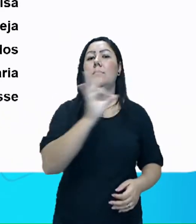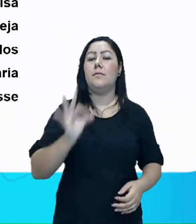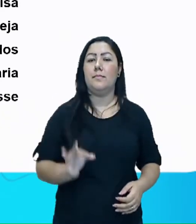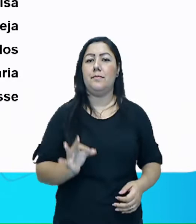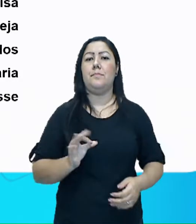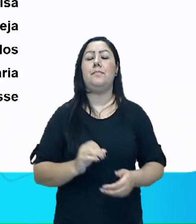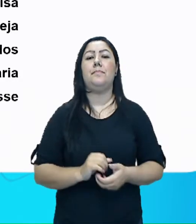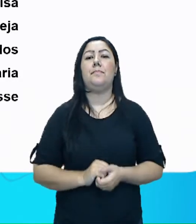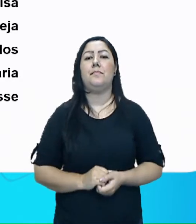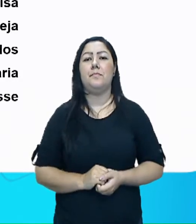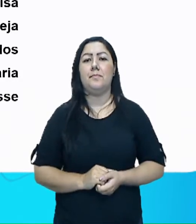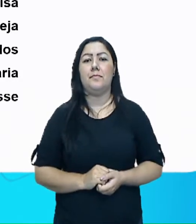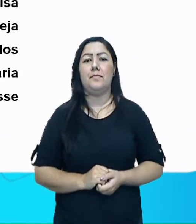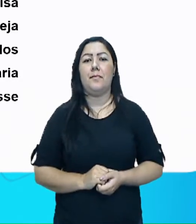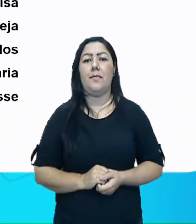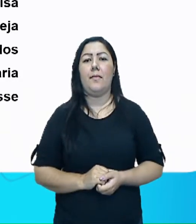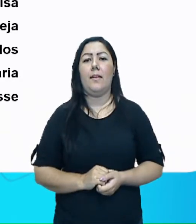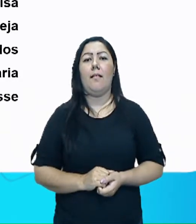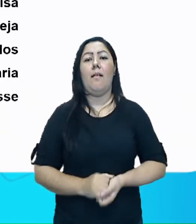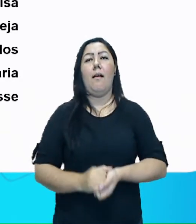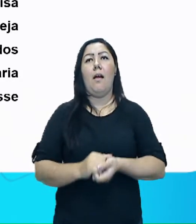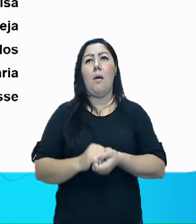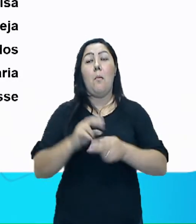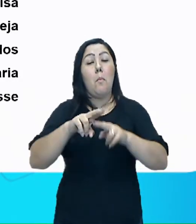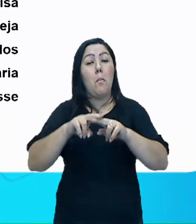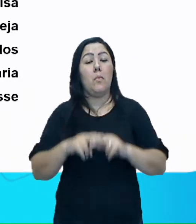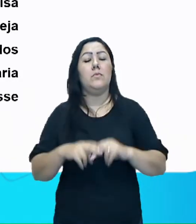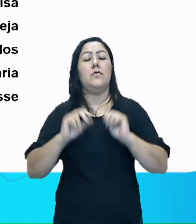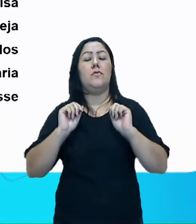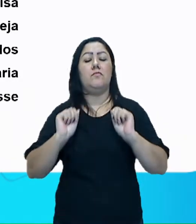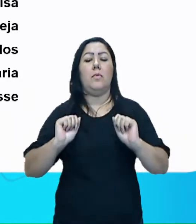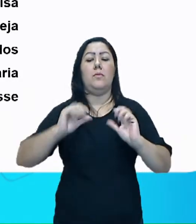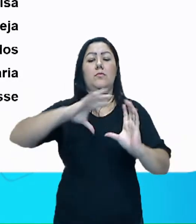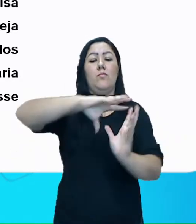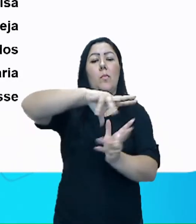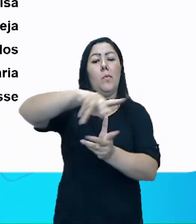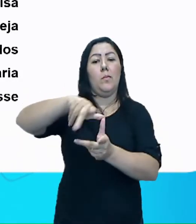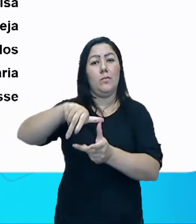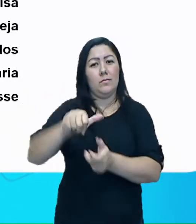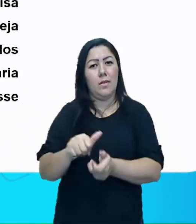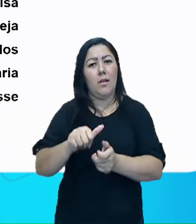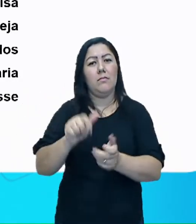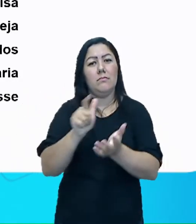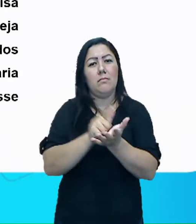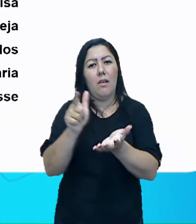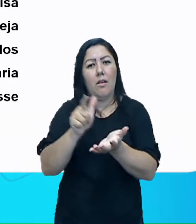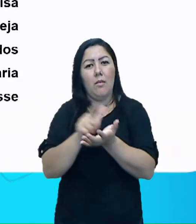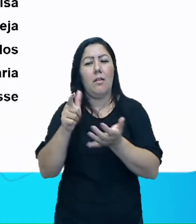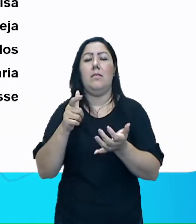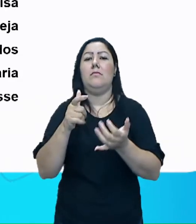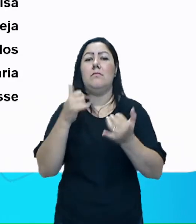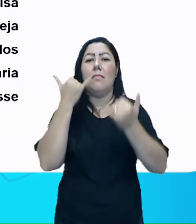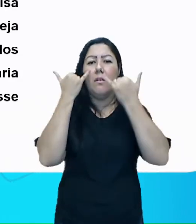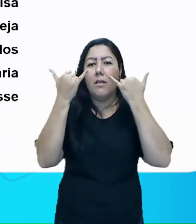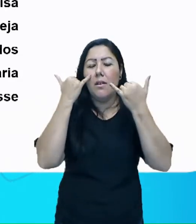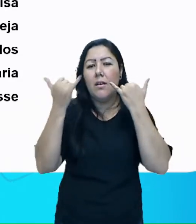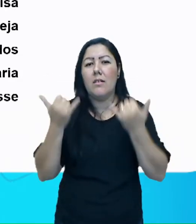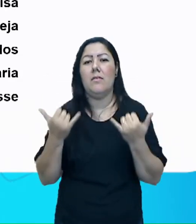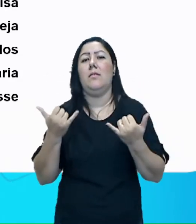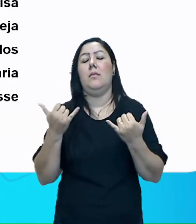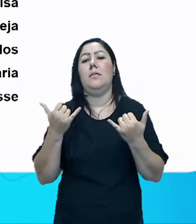0,4%. Talvez motivados pelo noticiário internacional, muitos imaginam que nosso país